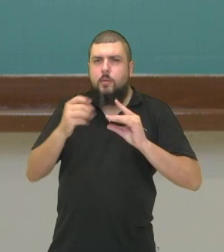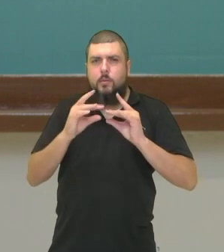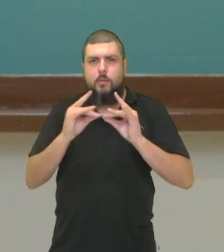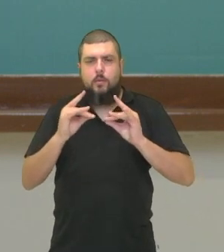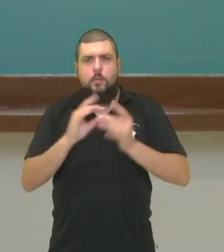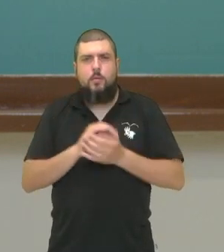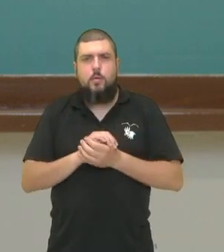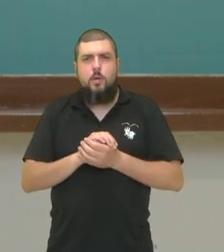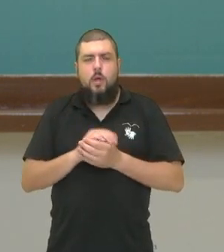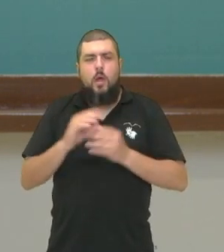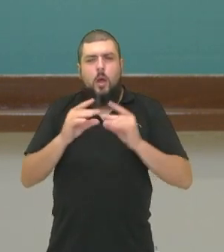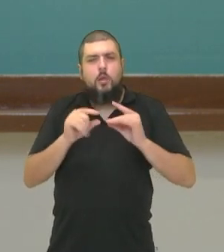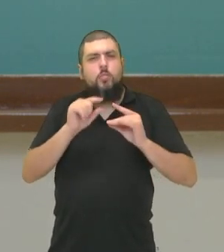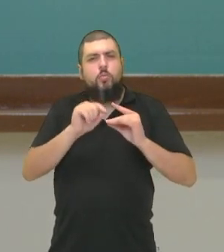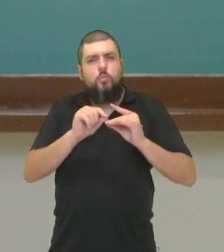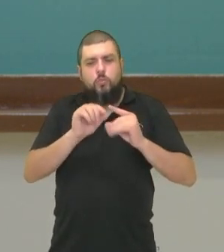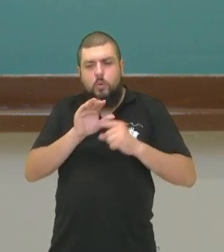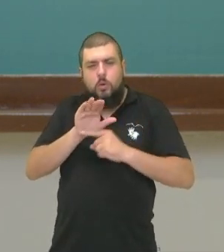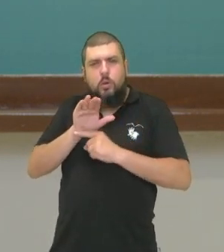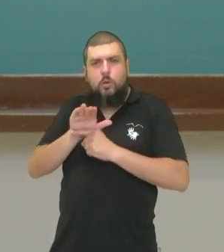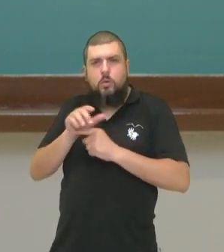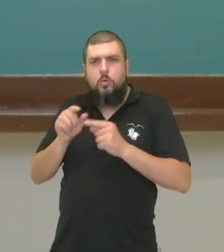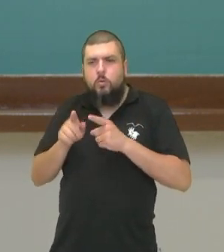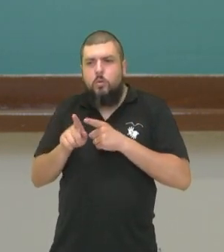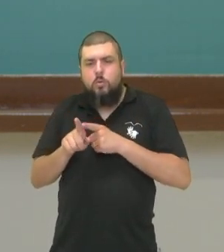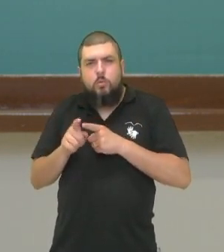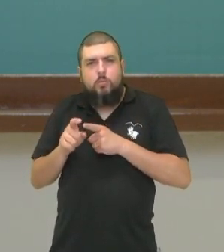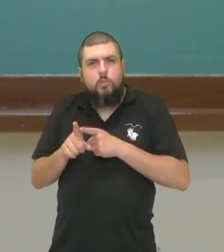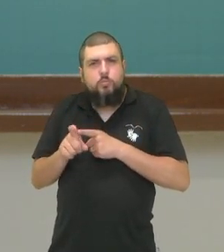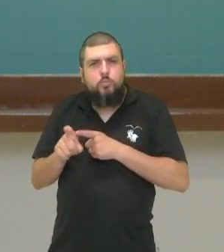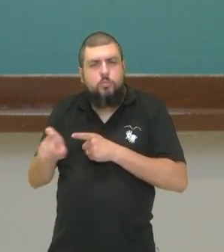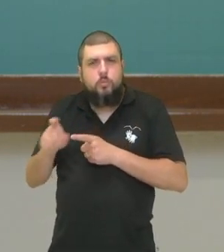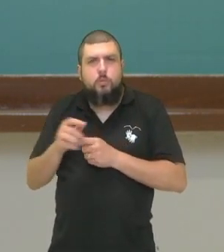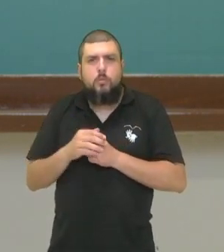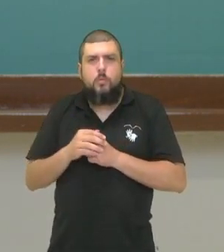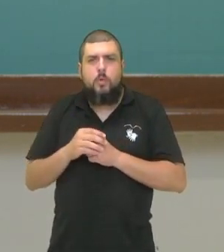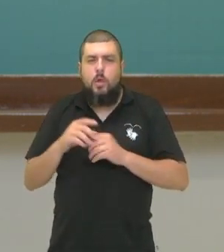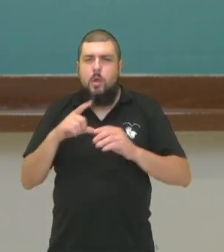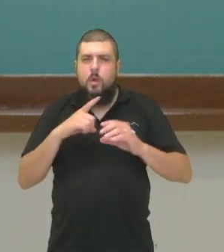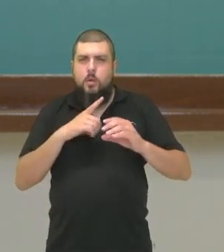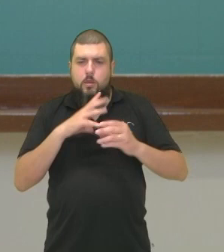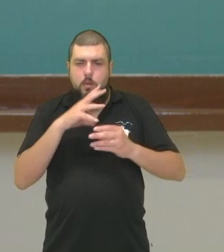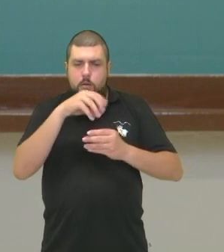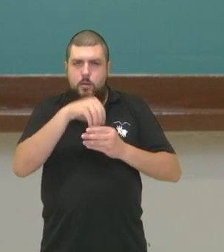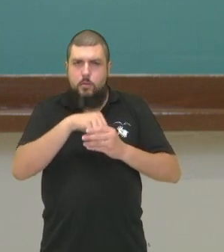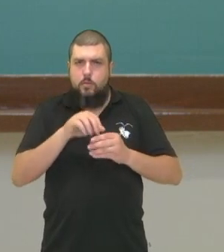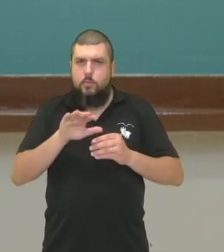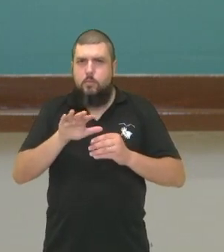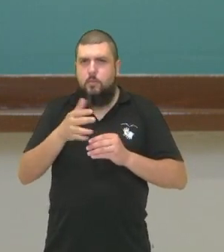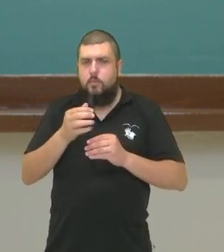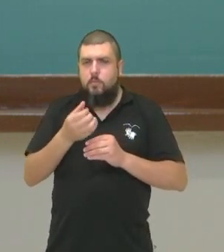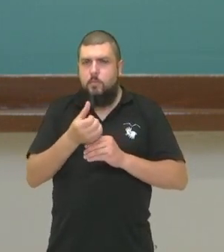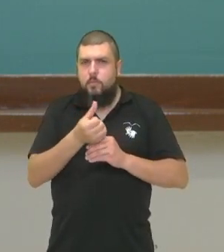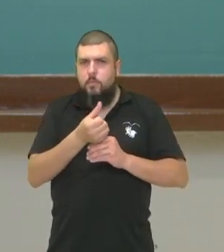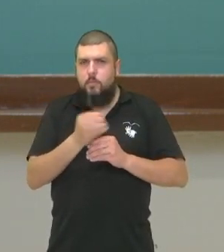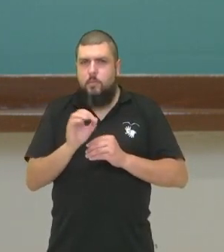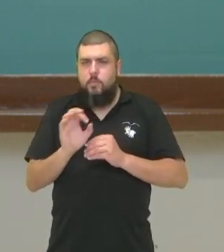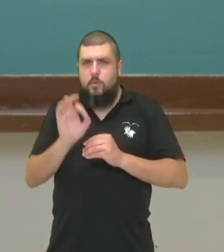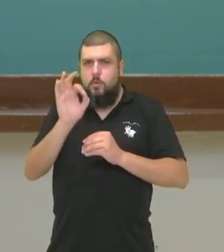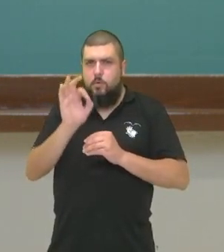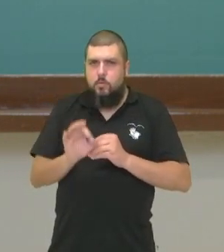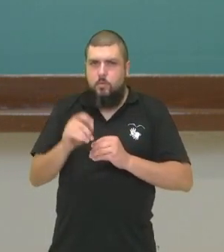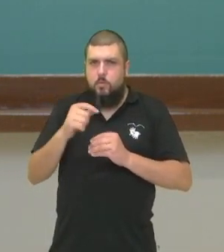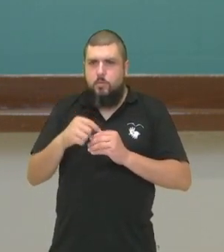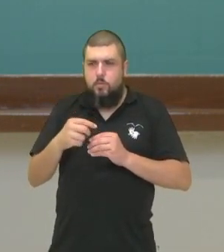nutrir os espermatozoides. Ele produz 60% mais ou menos de todo o volume